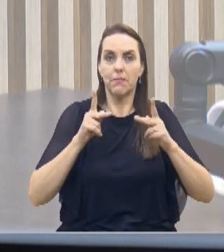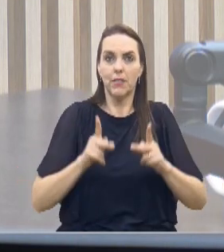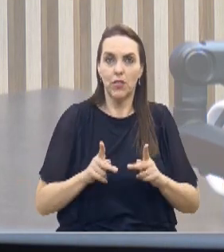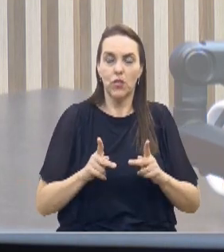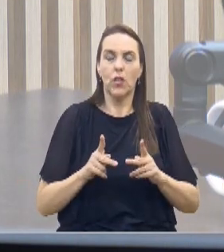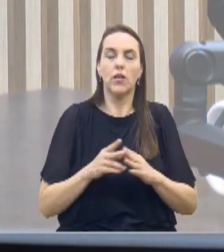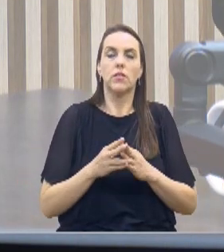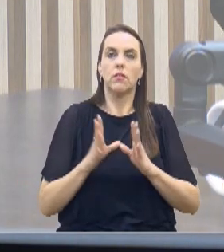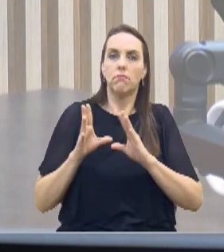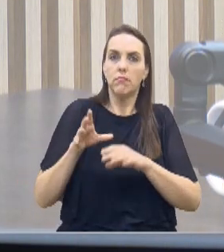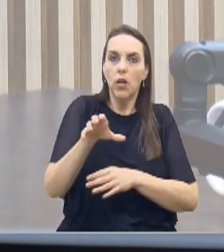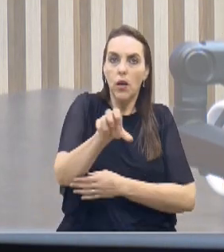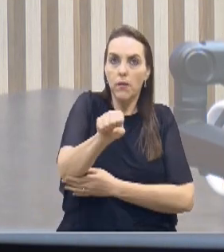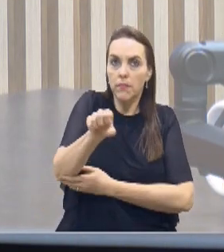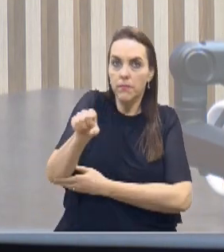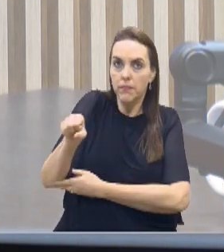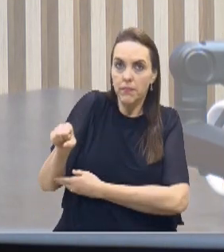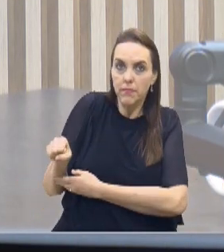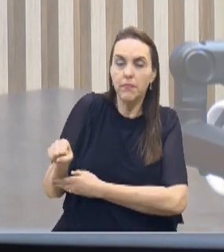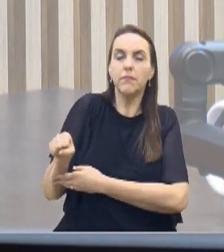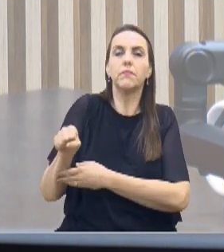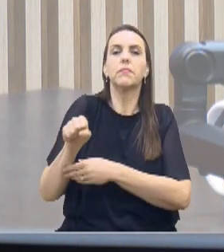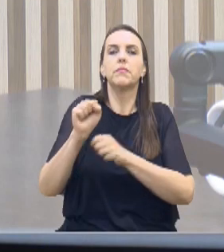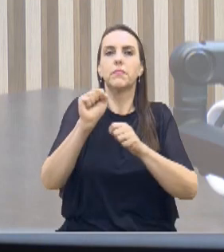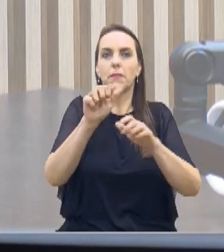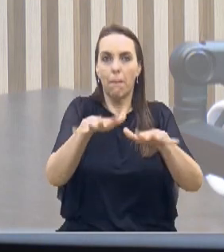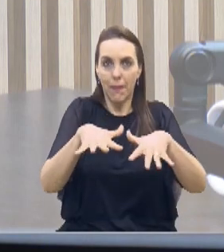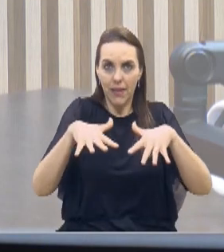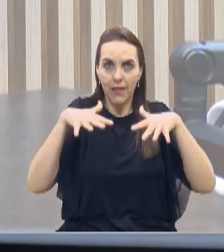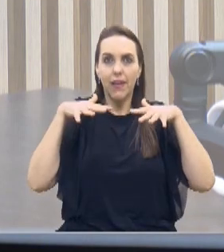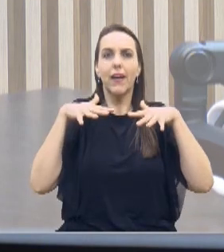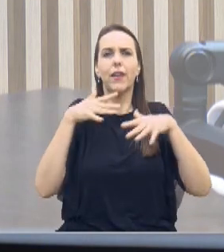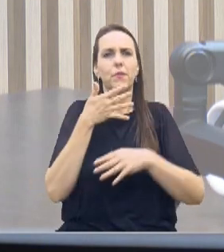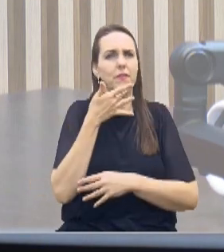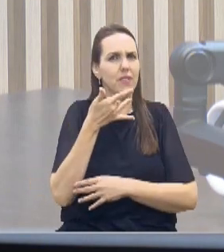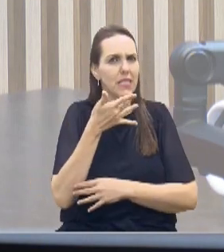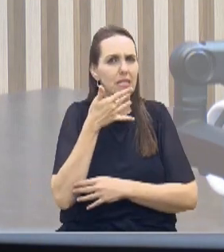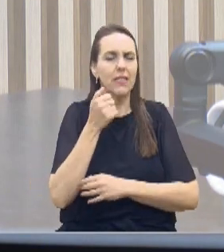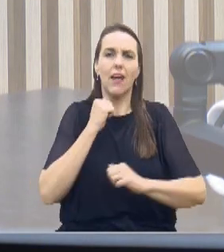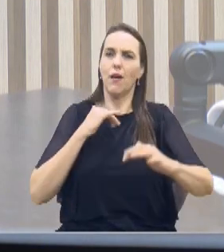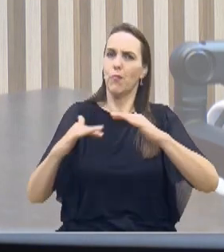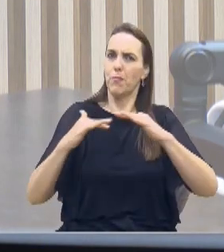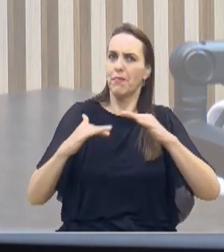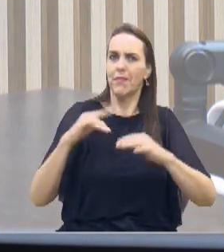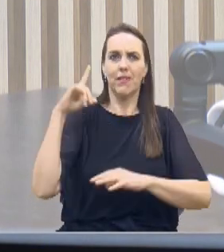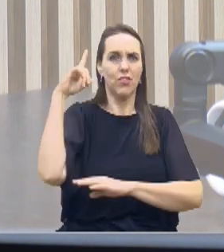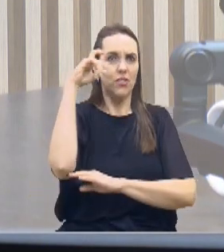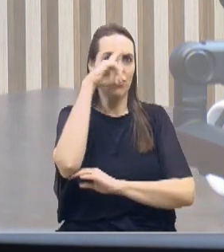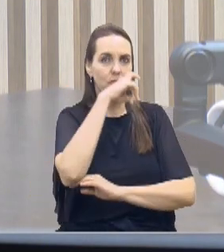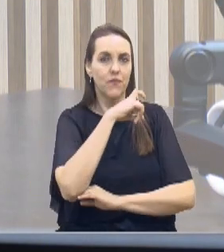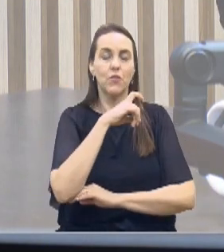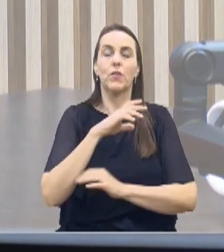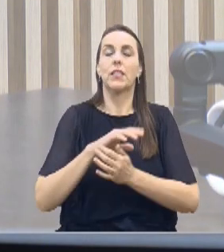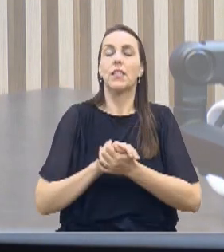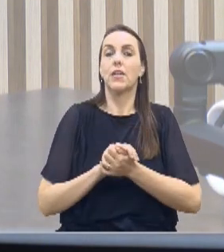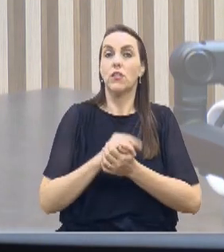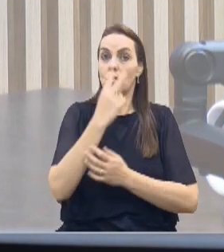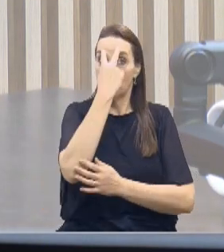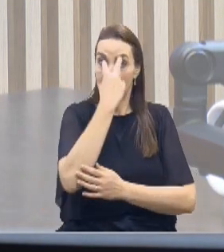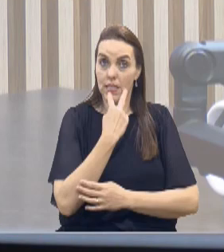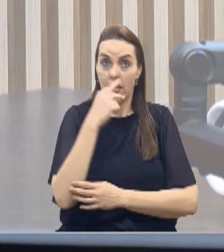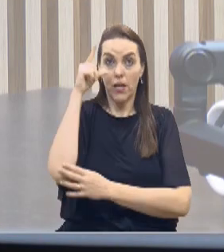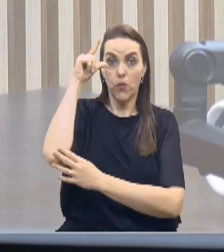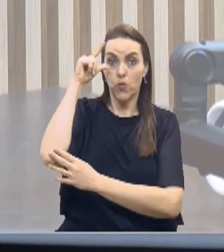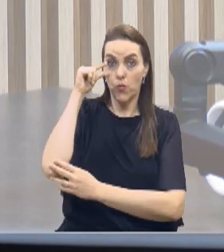instalou corrimão, né, no plenário para facilitar as pessoas que têm mobilidade reduzida ou as pessoas que, né, cegas ou com baixa